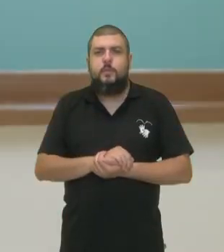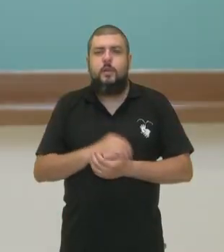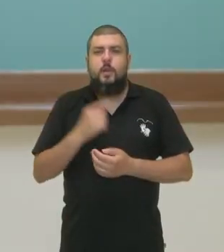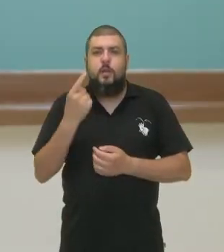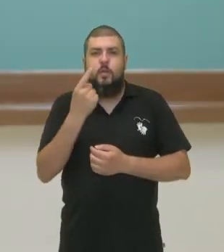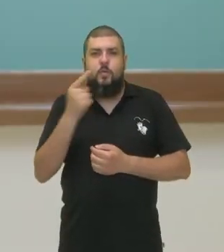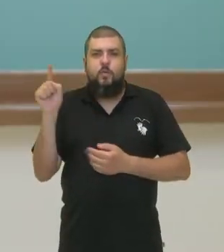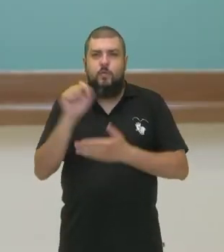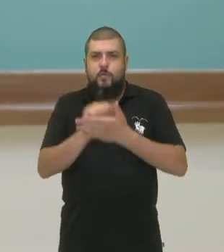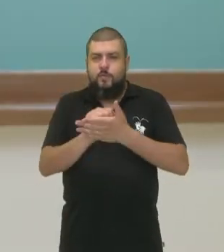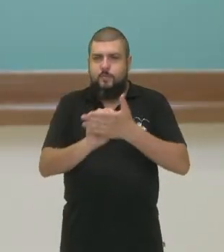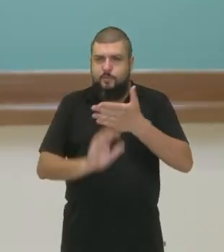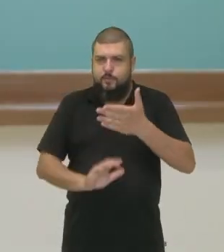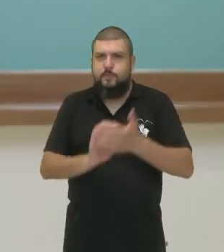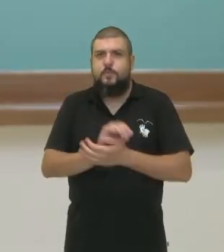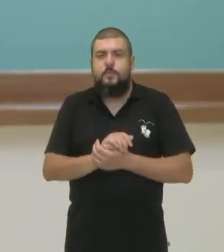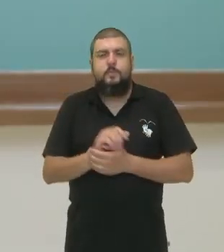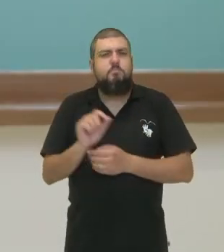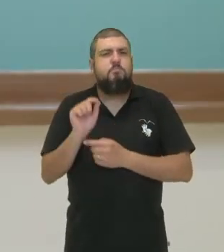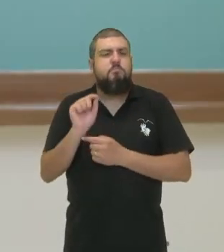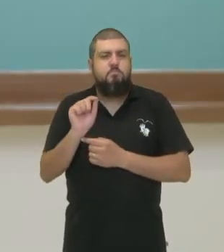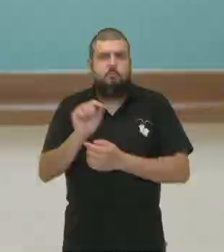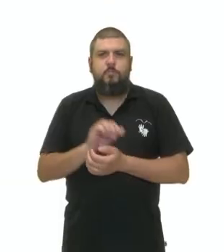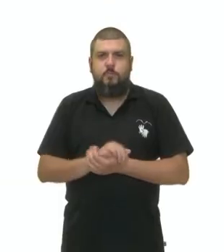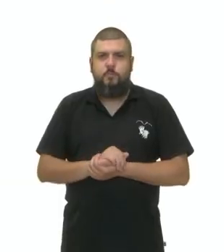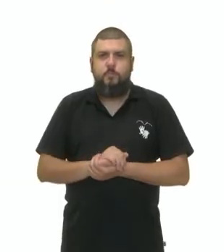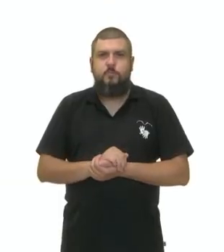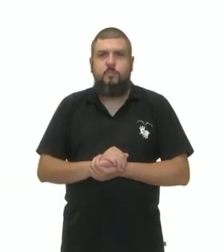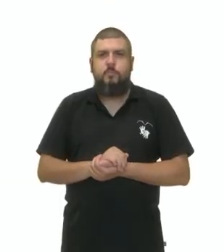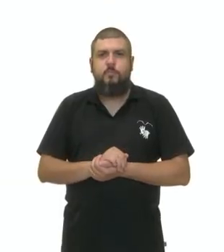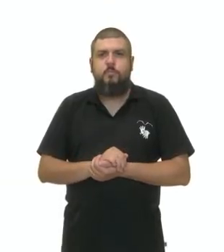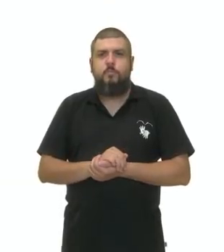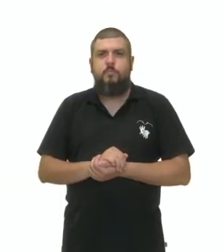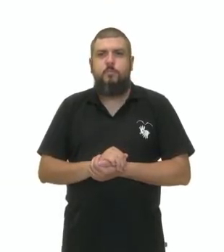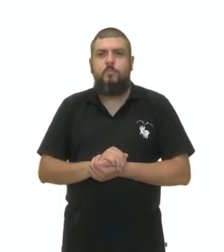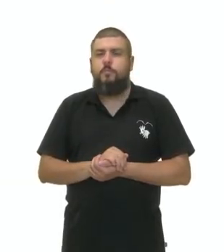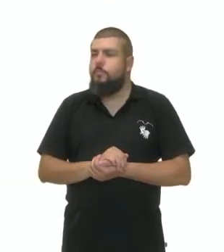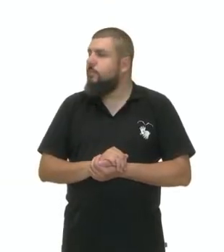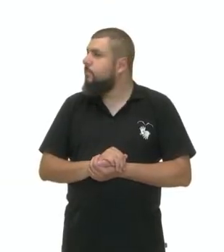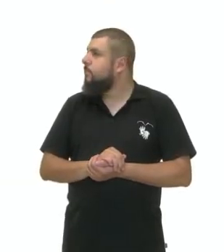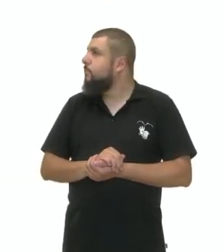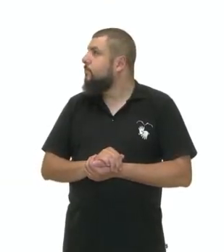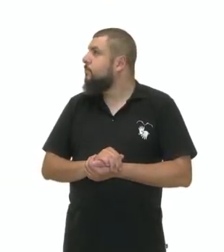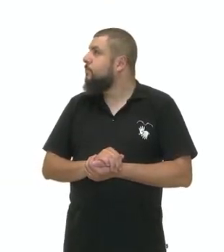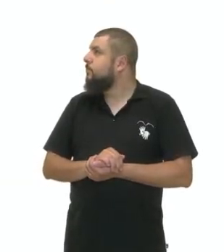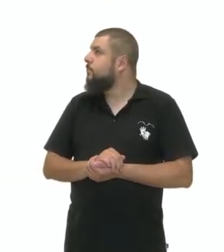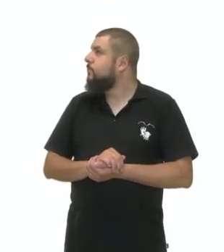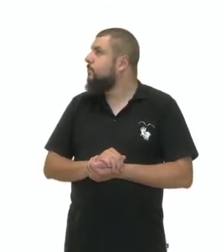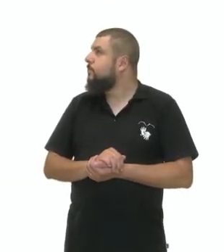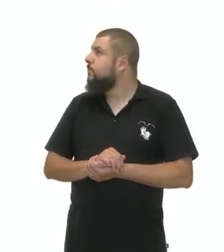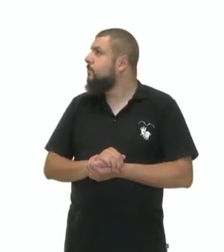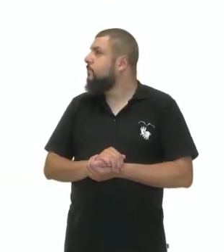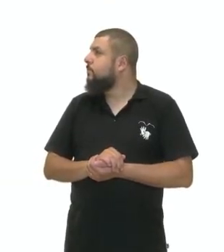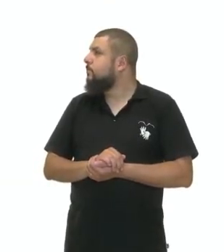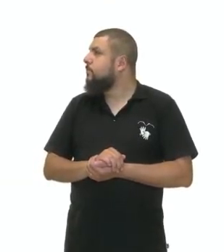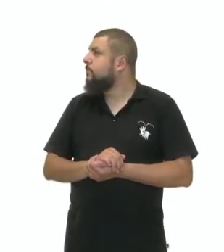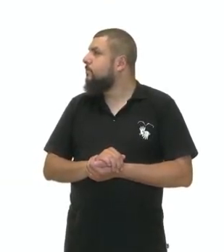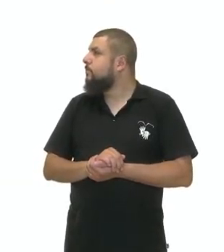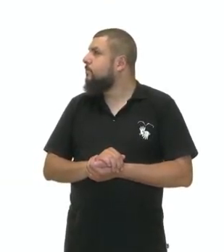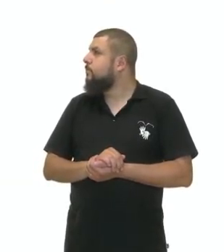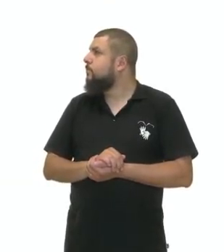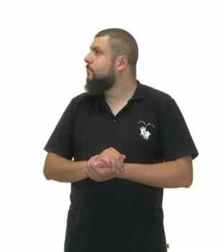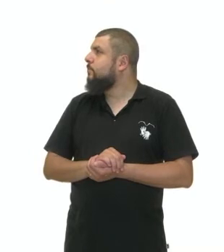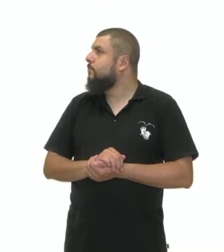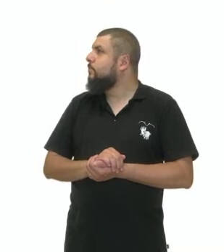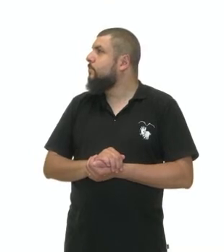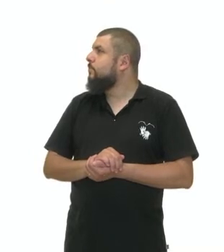última atividade. O que consiste a última atividade? Mirando las roupas usadas em las últimas décadas, se pode dizer